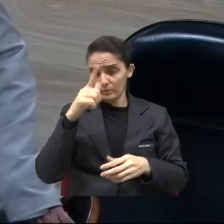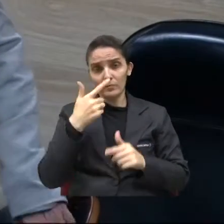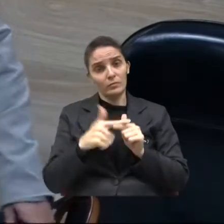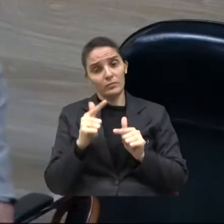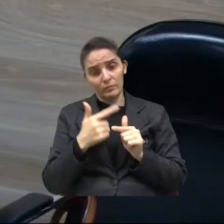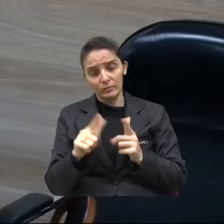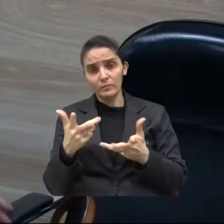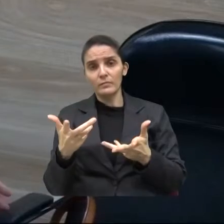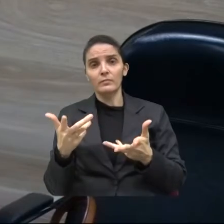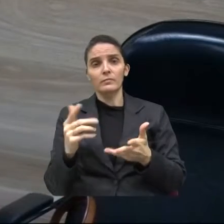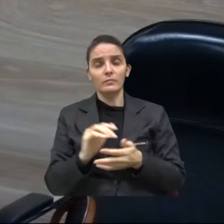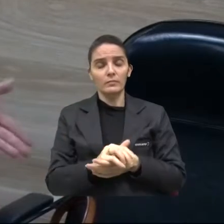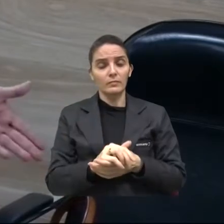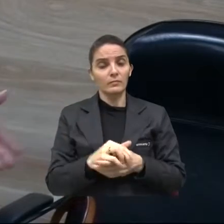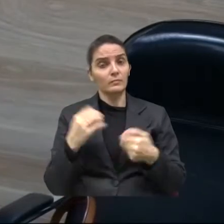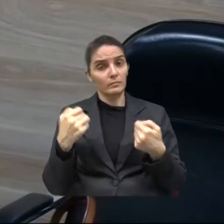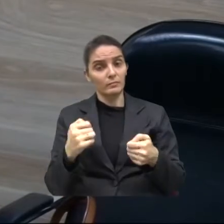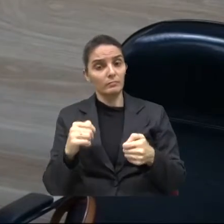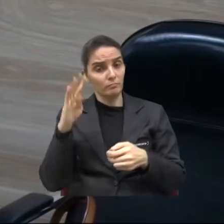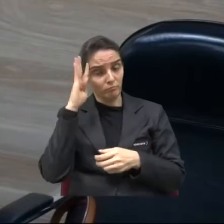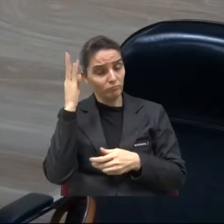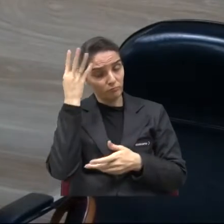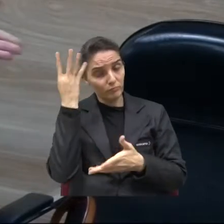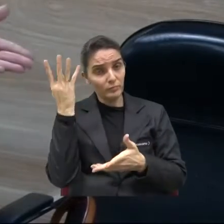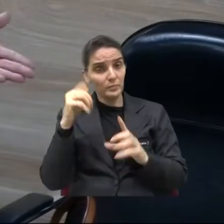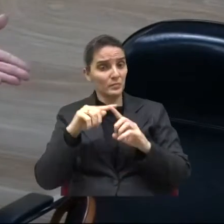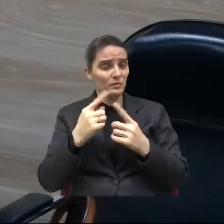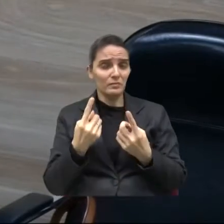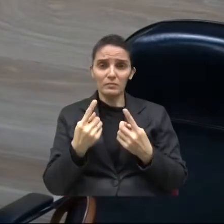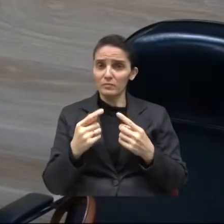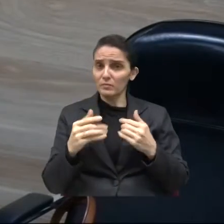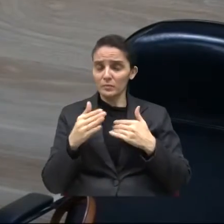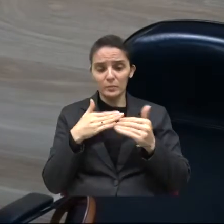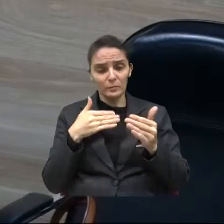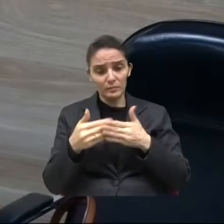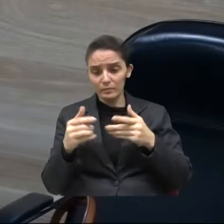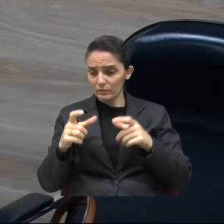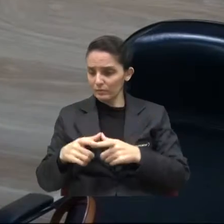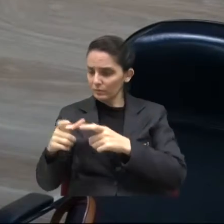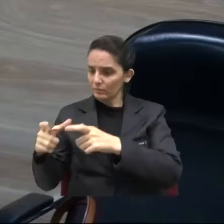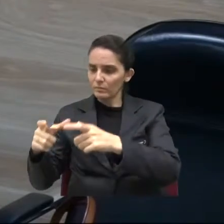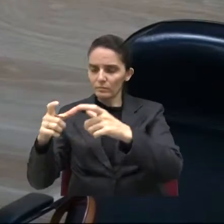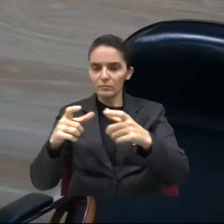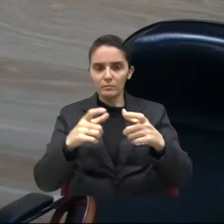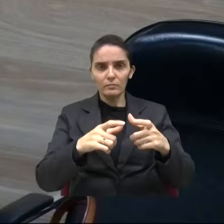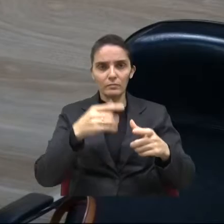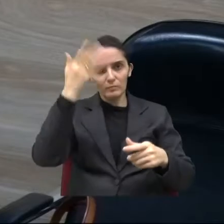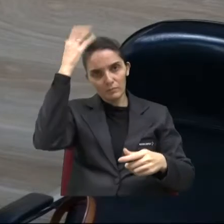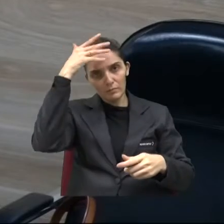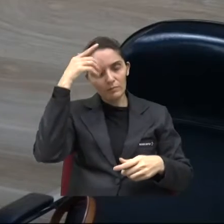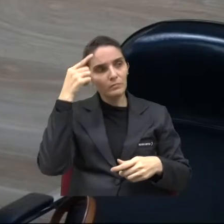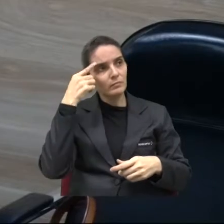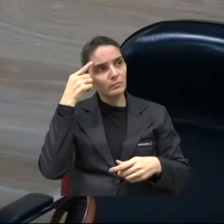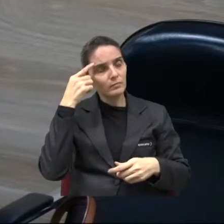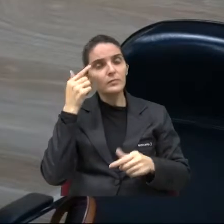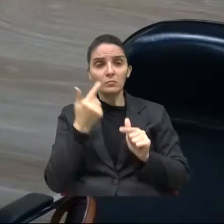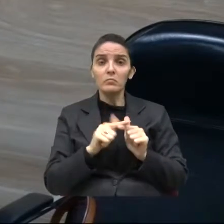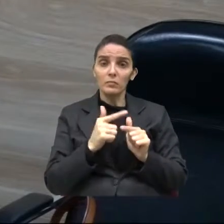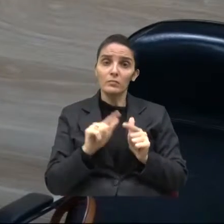Por certo, temos que resolvê-los. Mas para qualquer lugar que eu pense, a gente vai